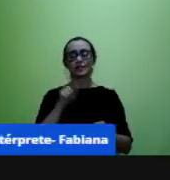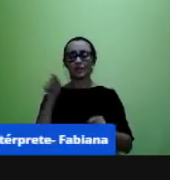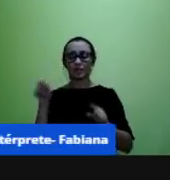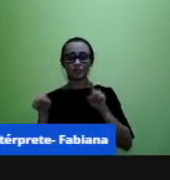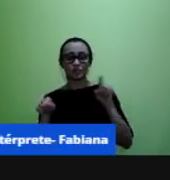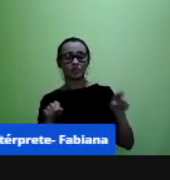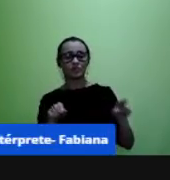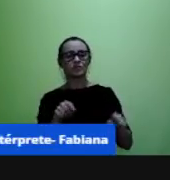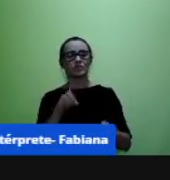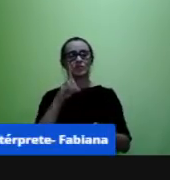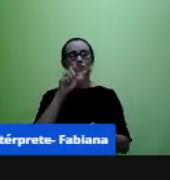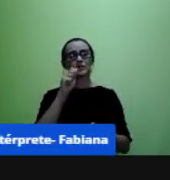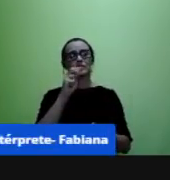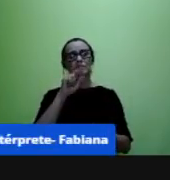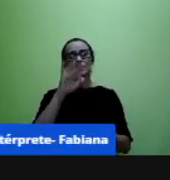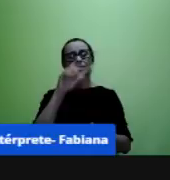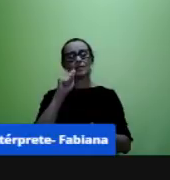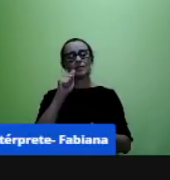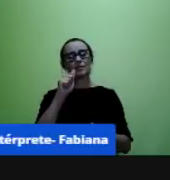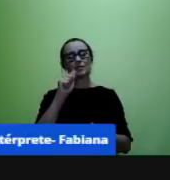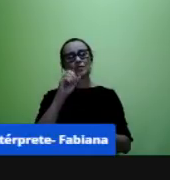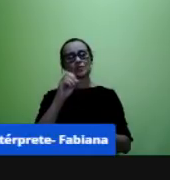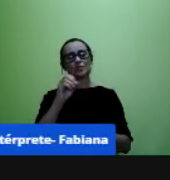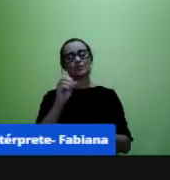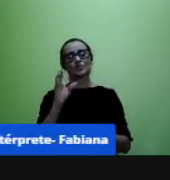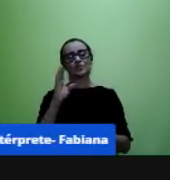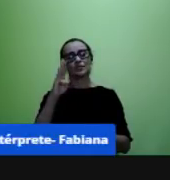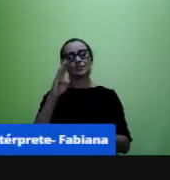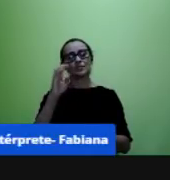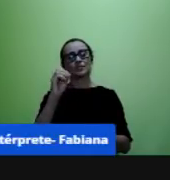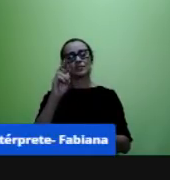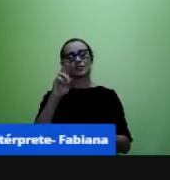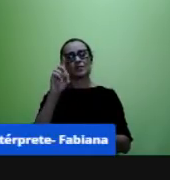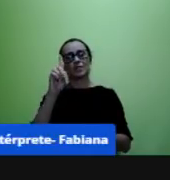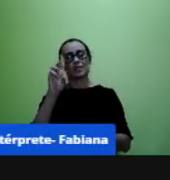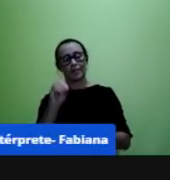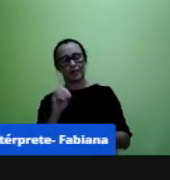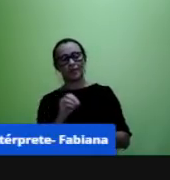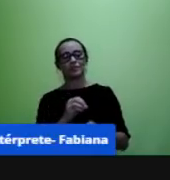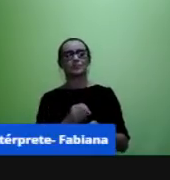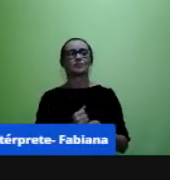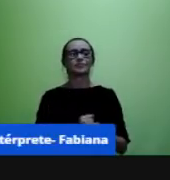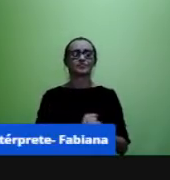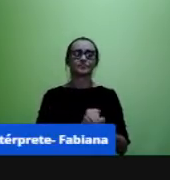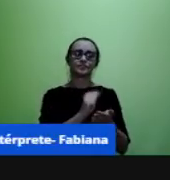bordo, que é baseado em cima do caderno base da REME, como também no caderno de